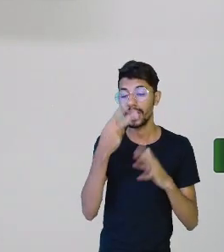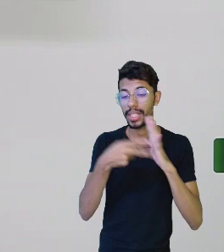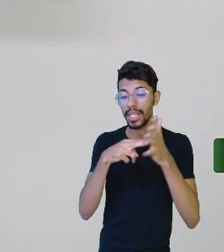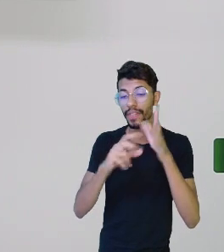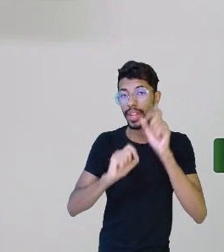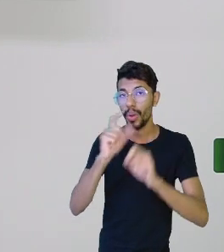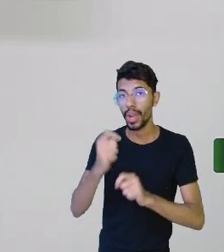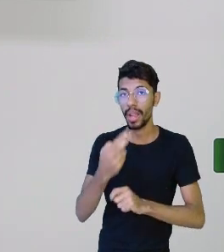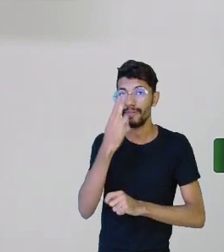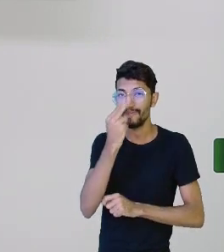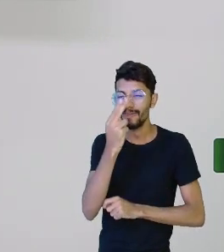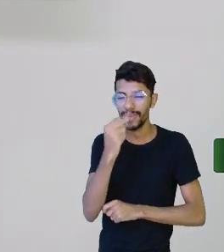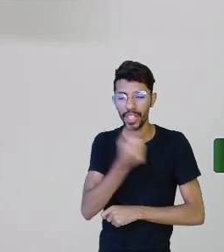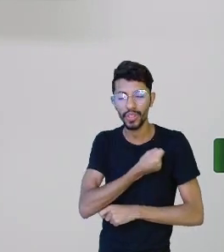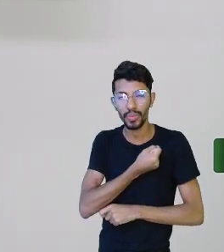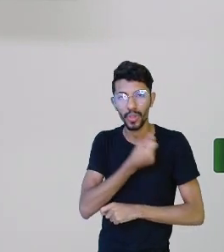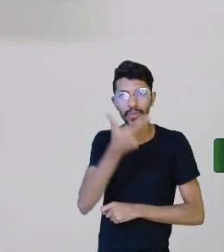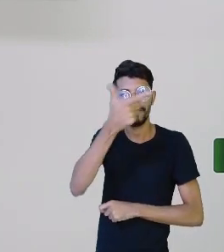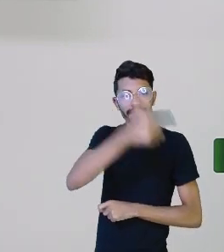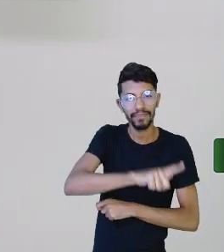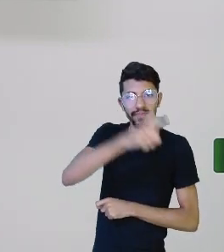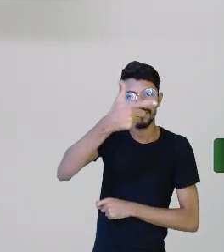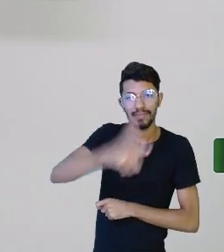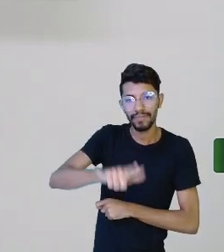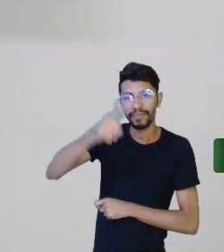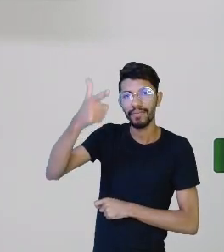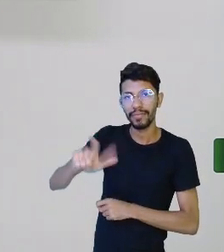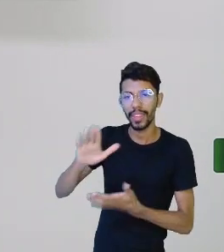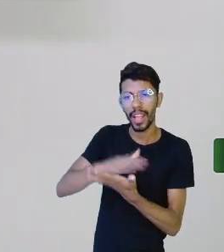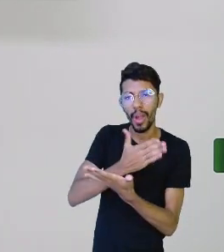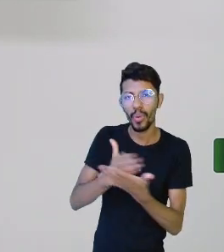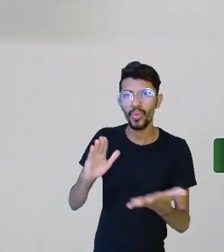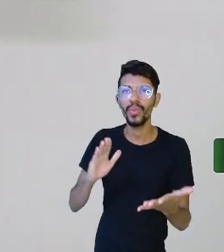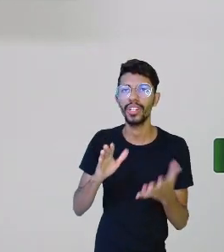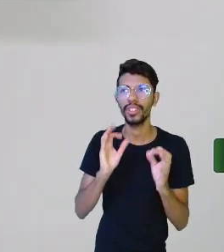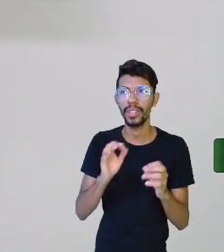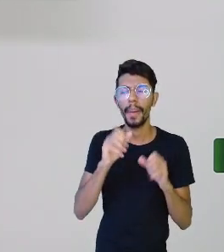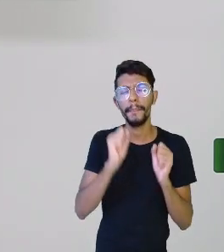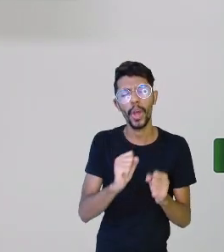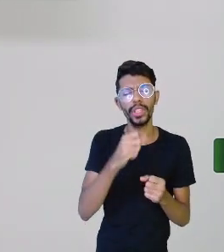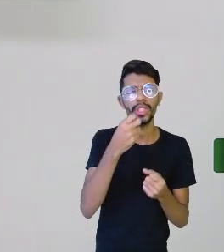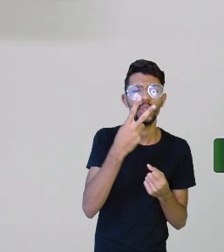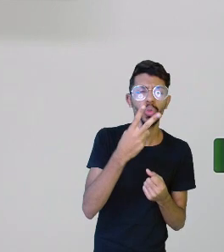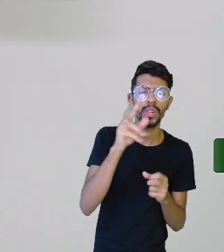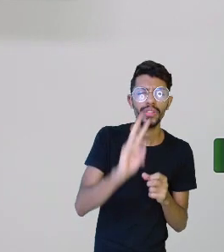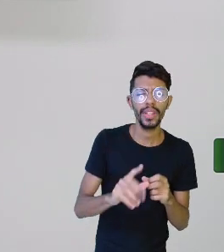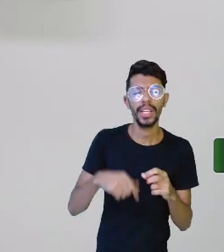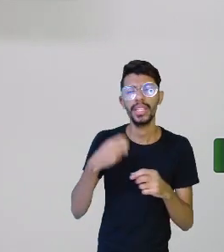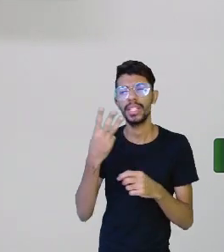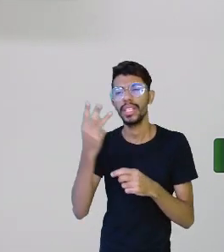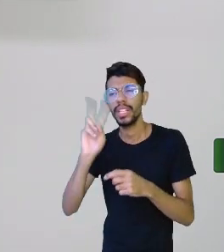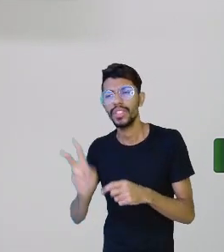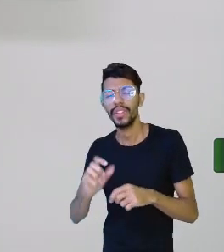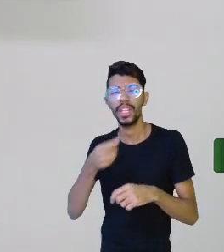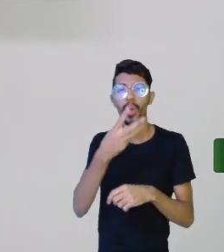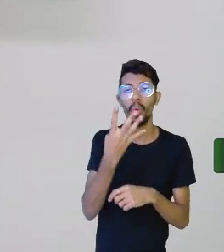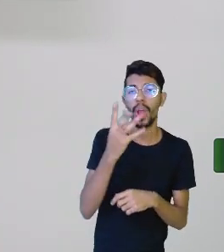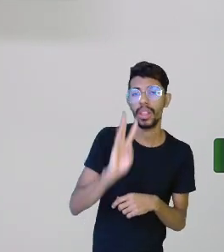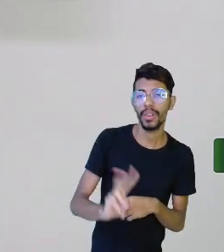número está sendo repetido algumas vezes. Pode ser 2, 3, 4,